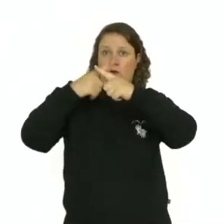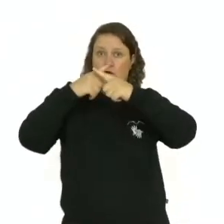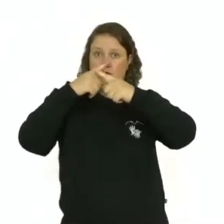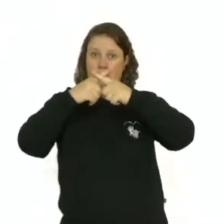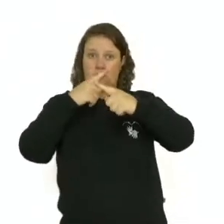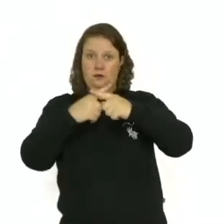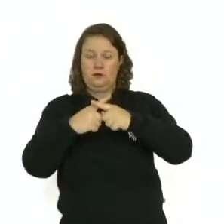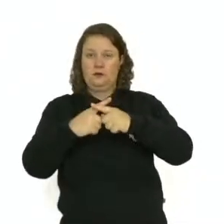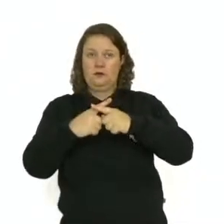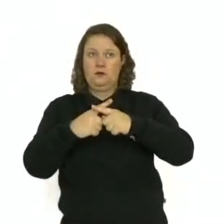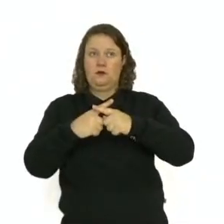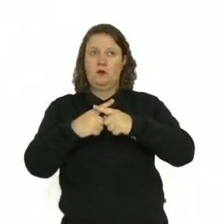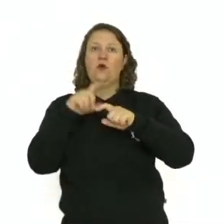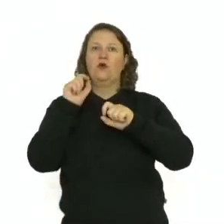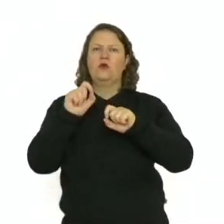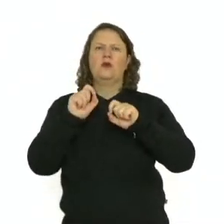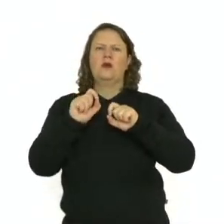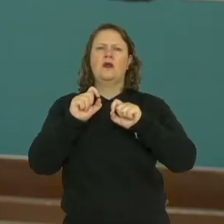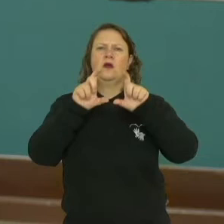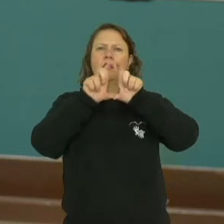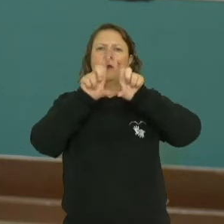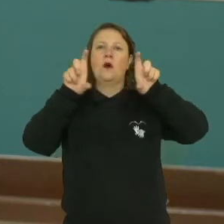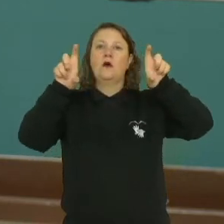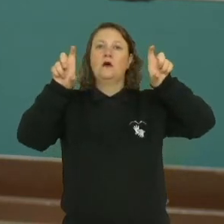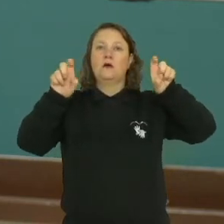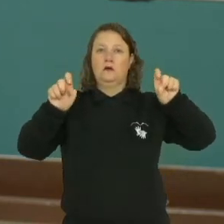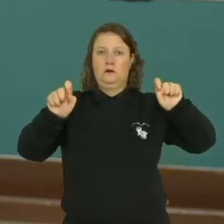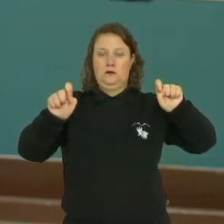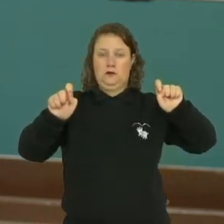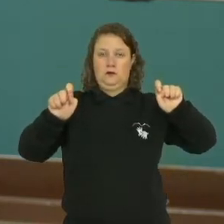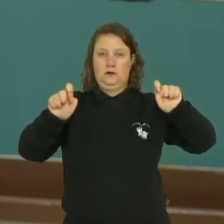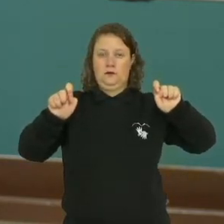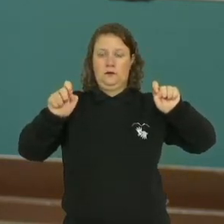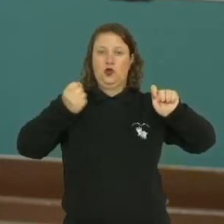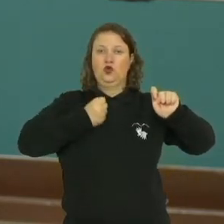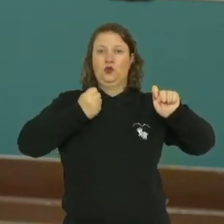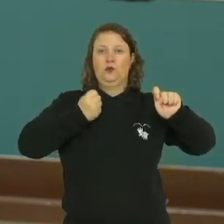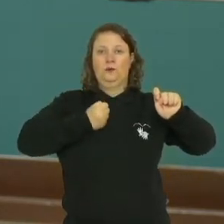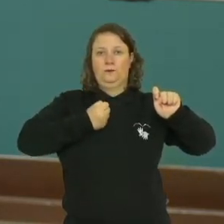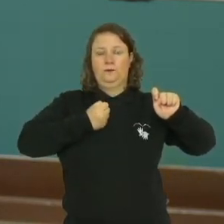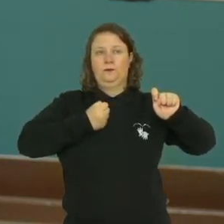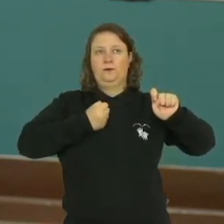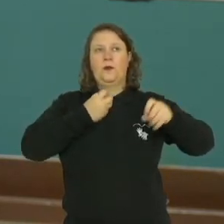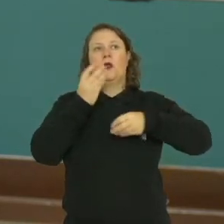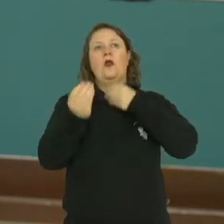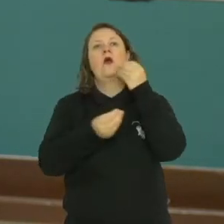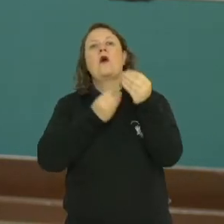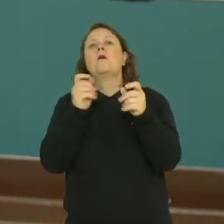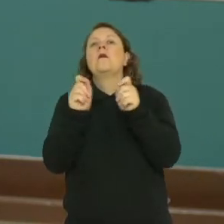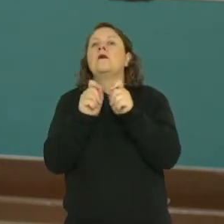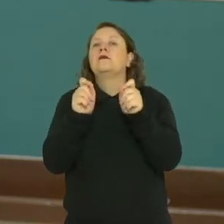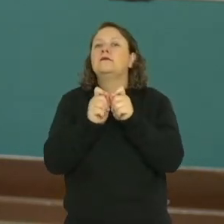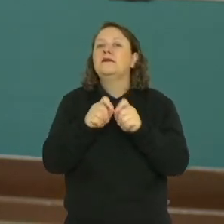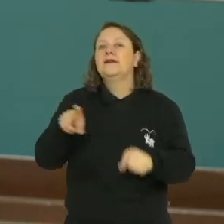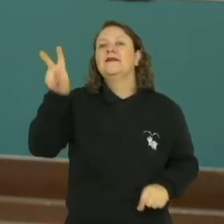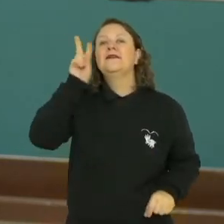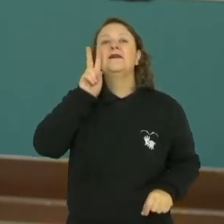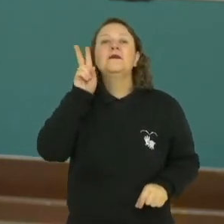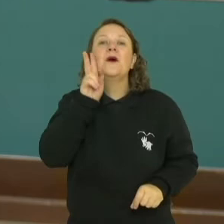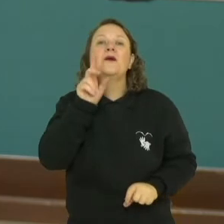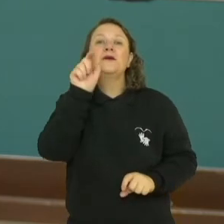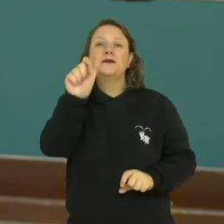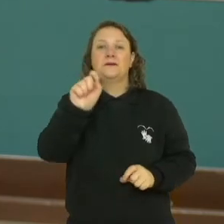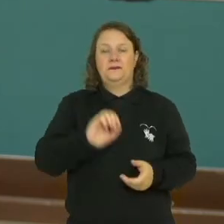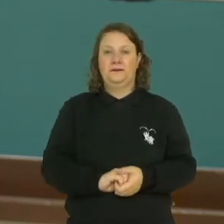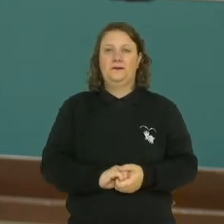uma expressão numérica, né? Só tem números, por isso numérica. E como que a gente vai resolver? Então tem que lembrar, na expressão numérica